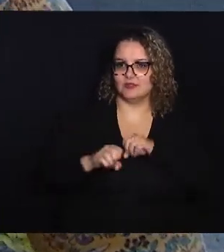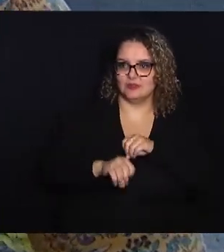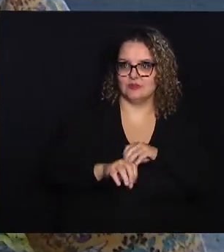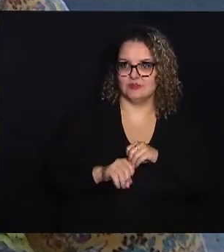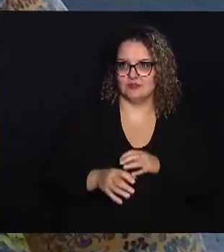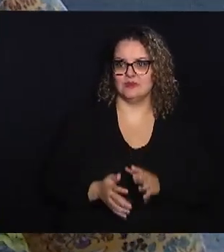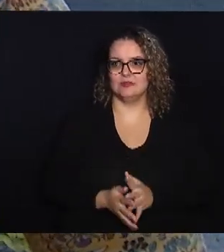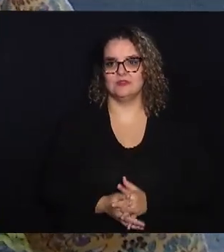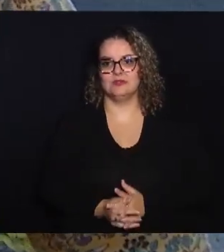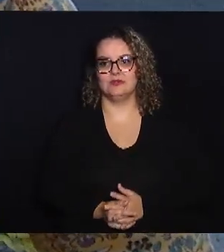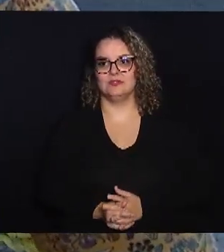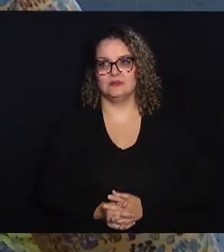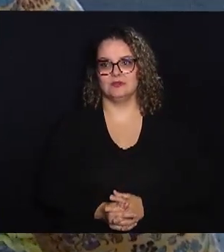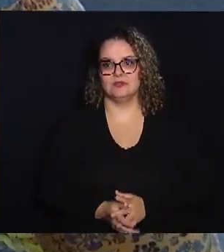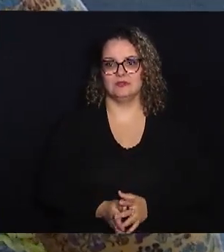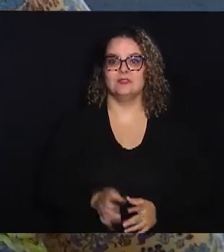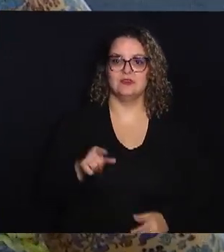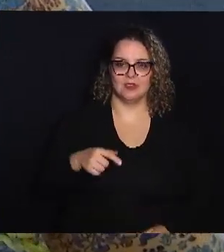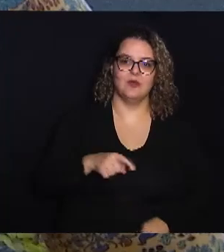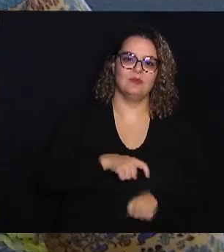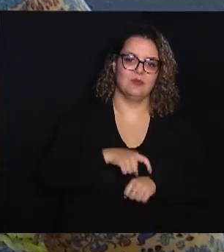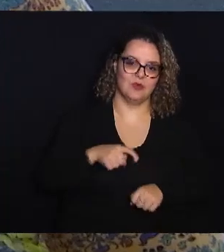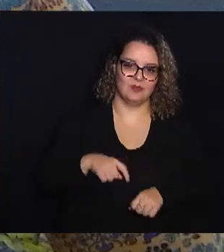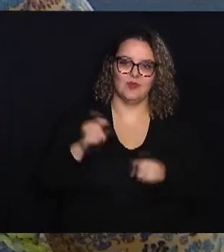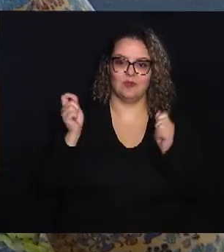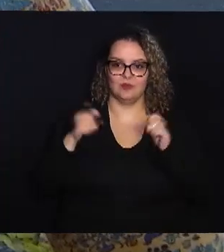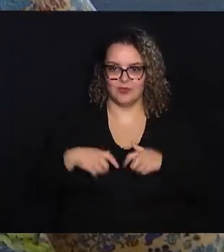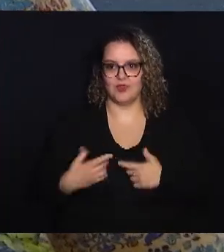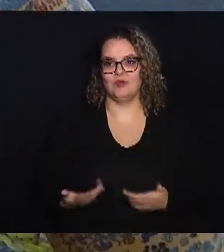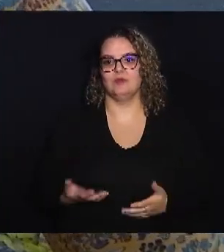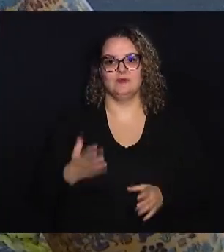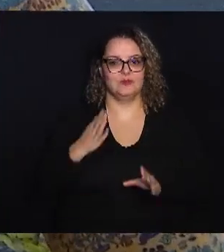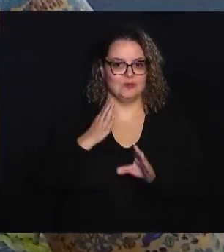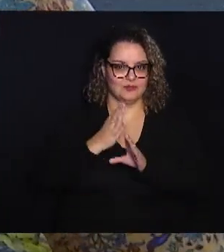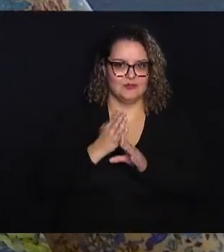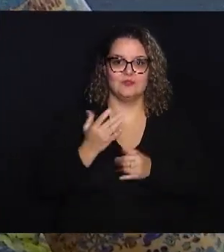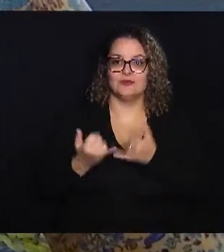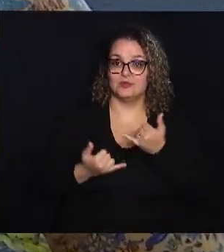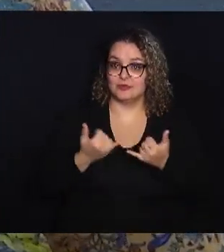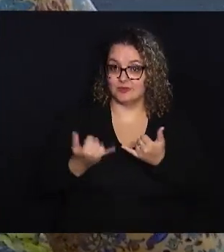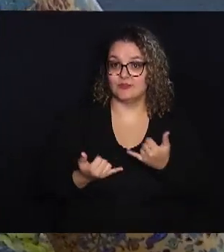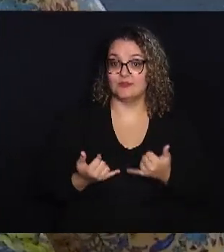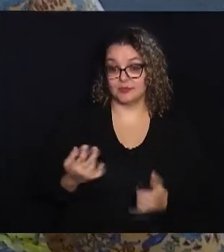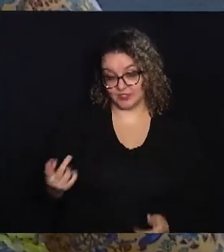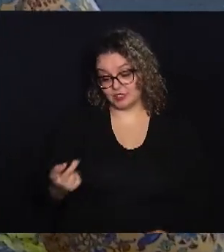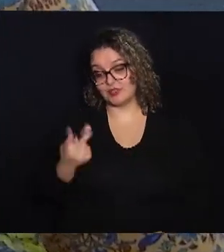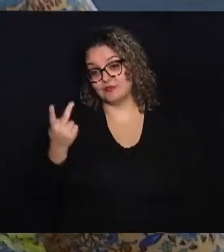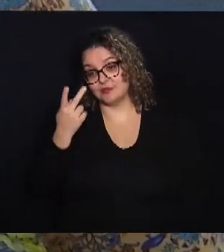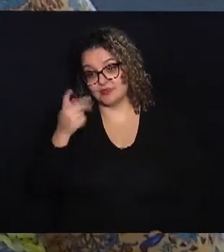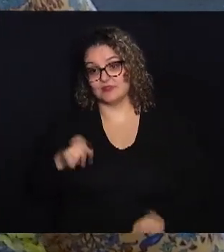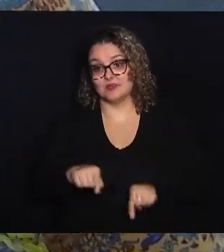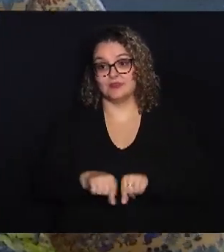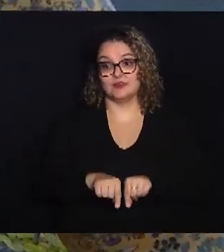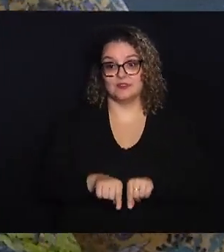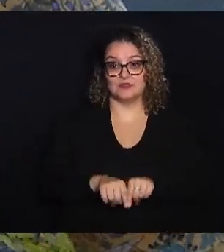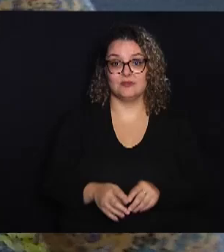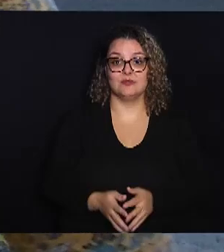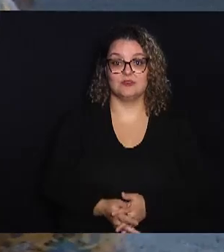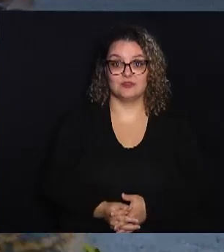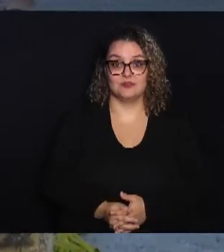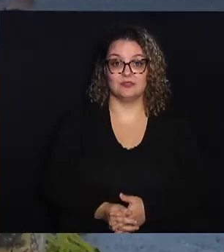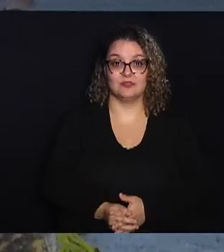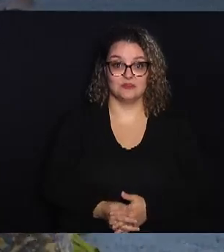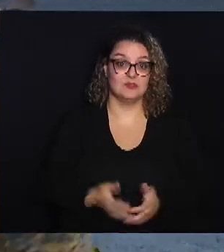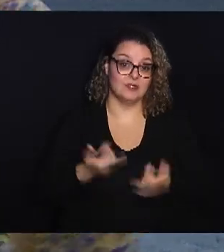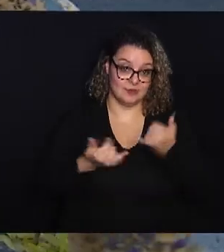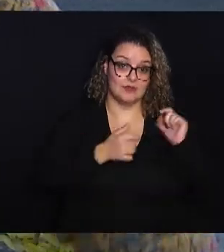dos educadores. É um momento muito potente, assim, de encontro, de brincar e de valorização,